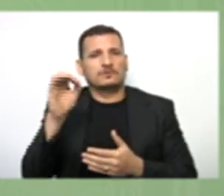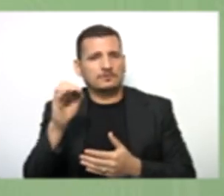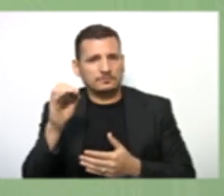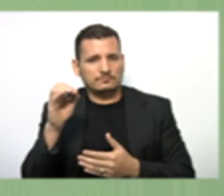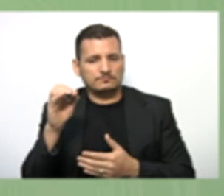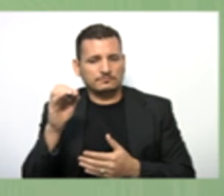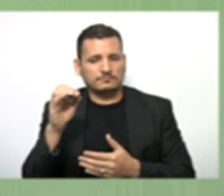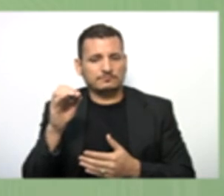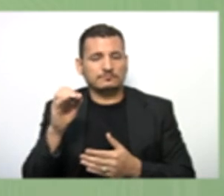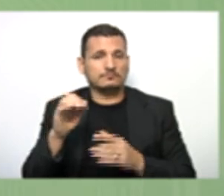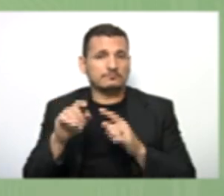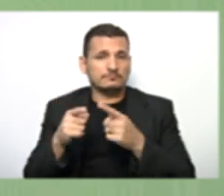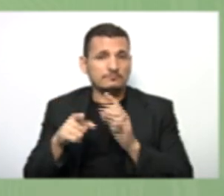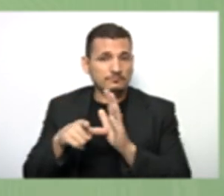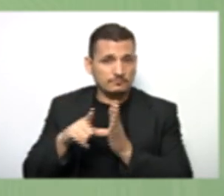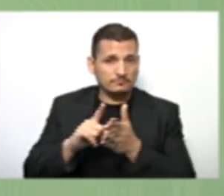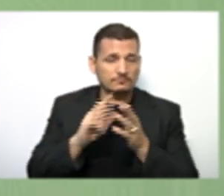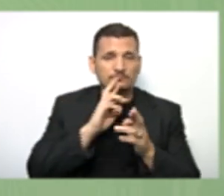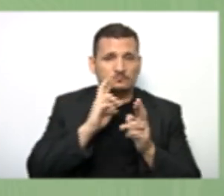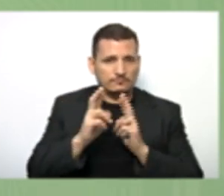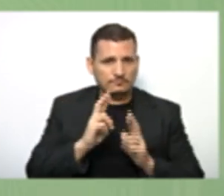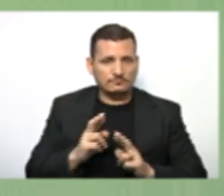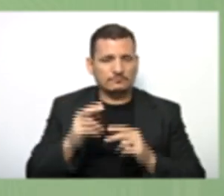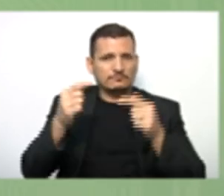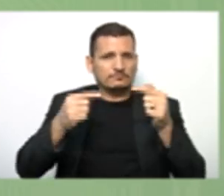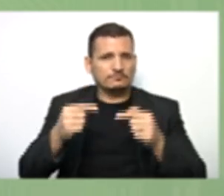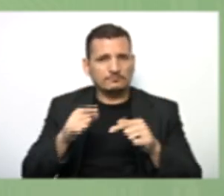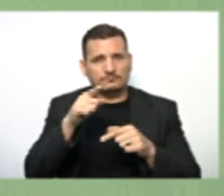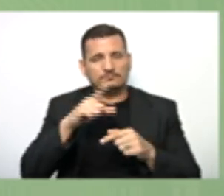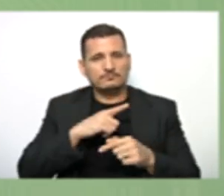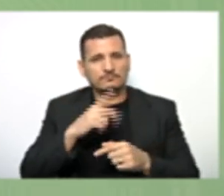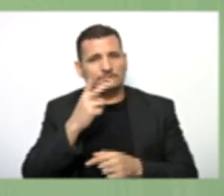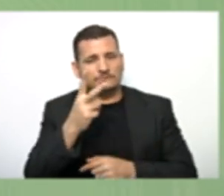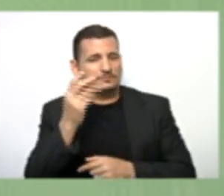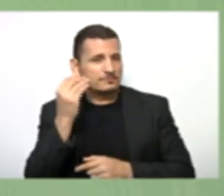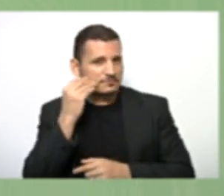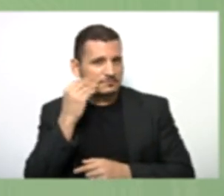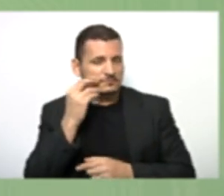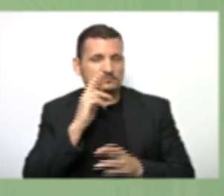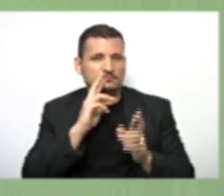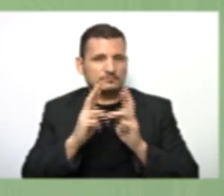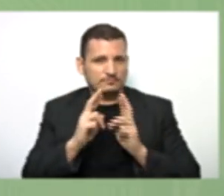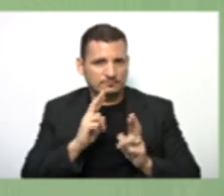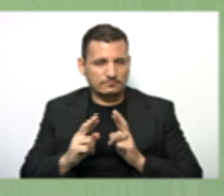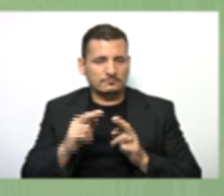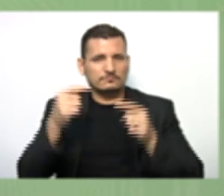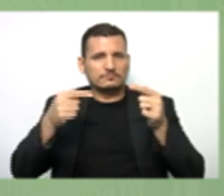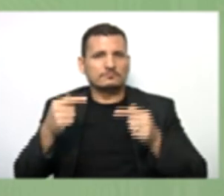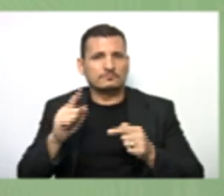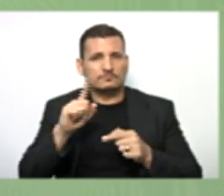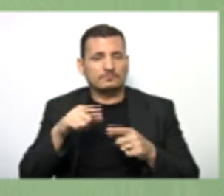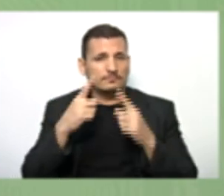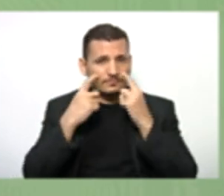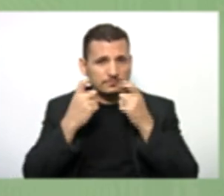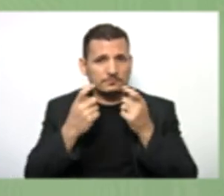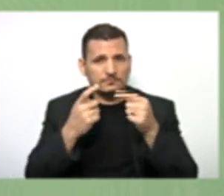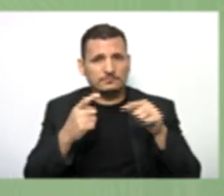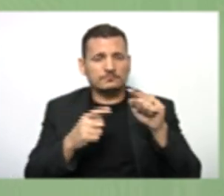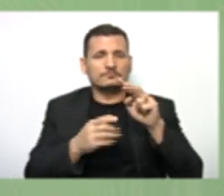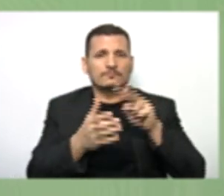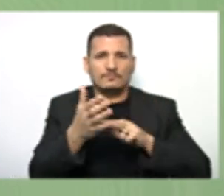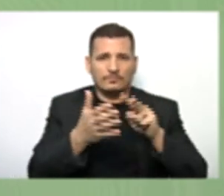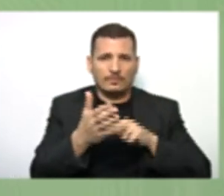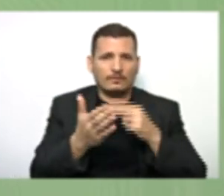antes de vocês realizarem o questionário, que vocês têm 2 tentativas para realizar esse questionário, é interessante vocês lerem a aula